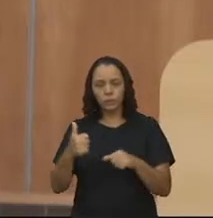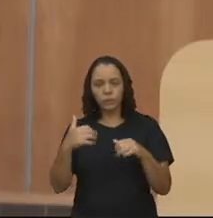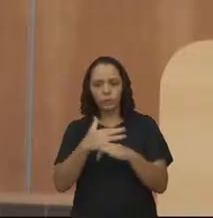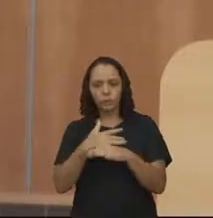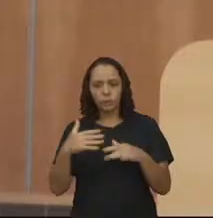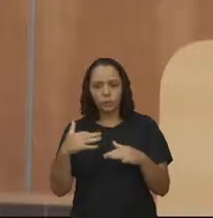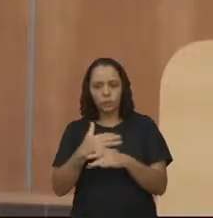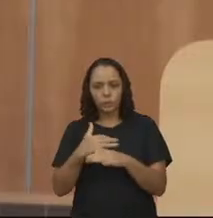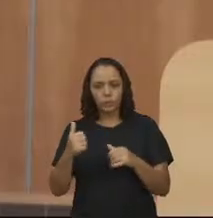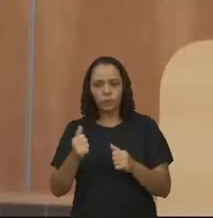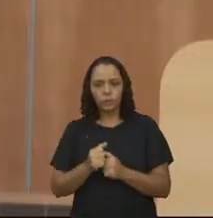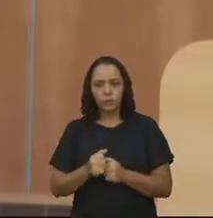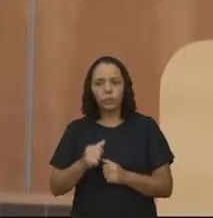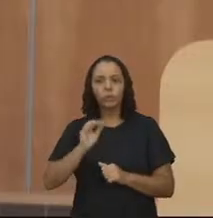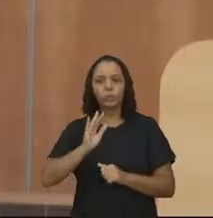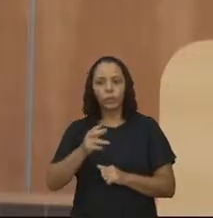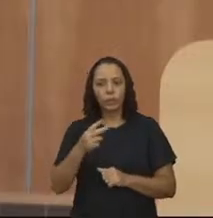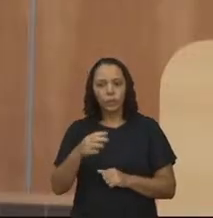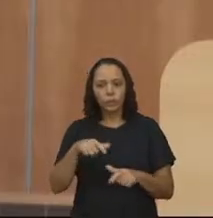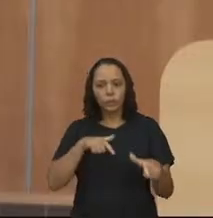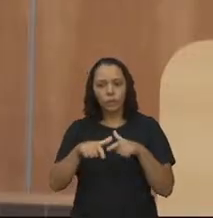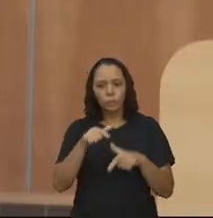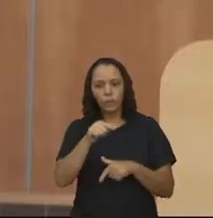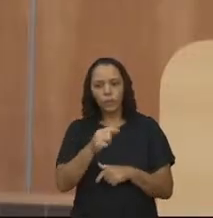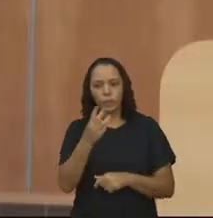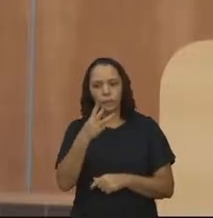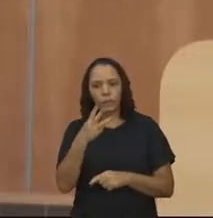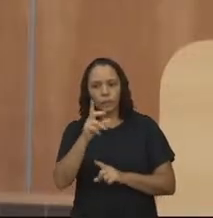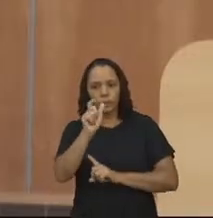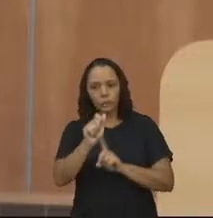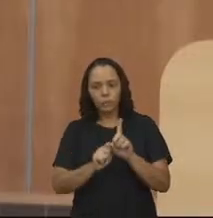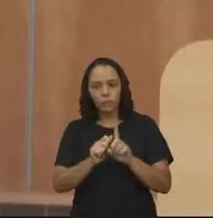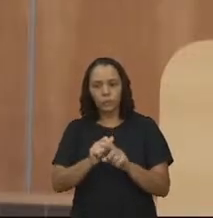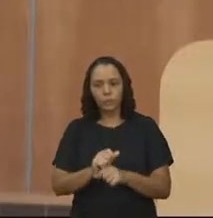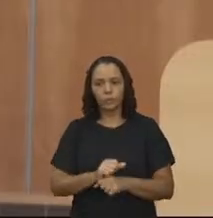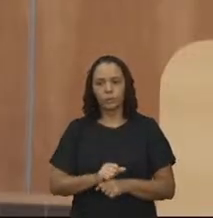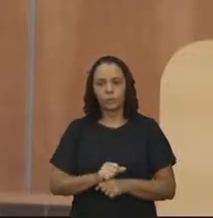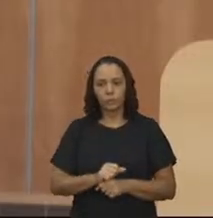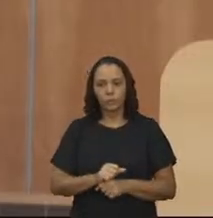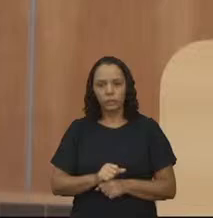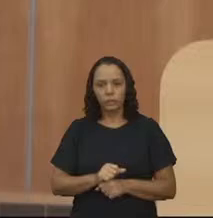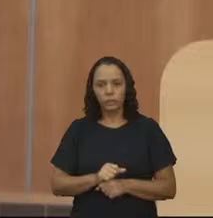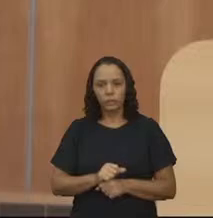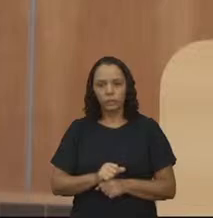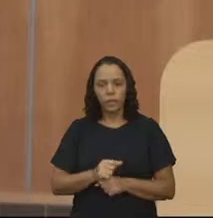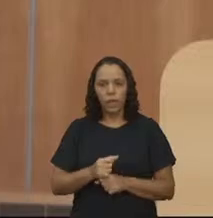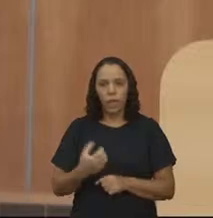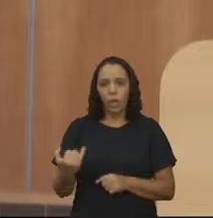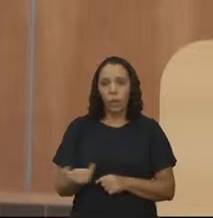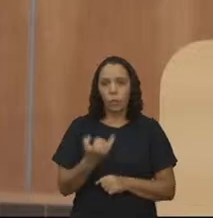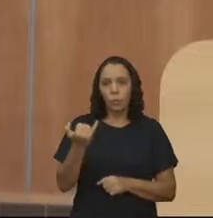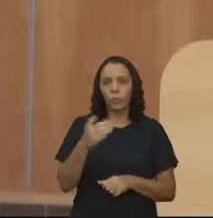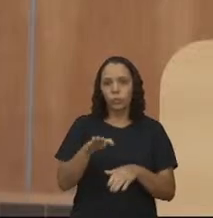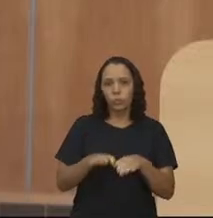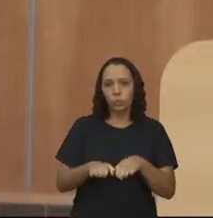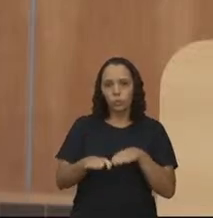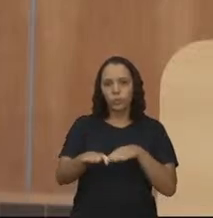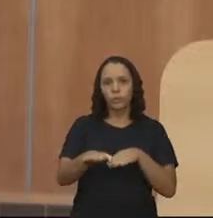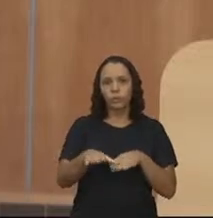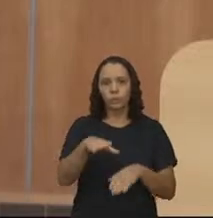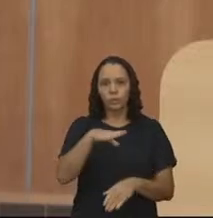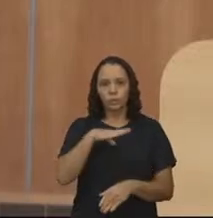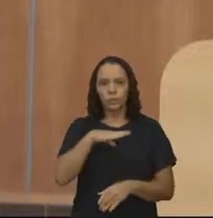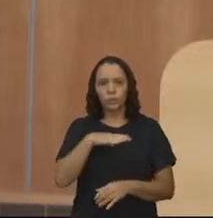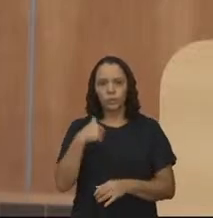lá, trabalhei 3 meses e eu vi o quanto tem de informação. O quanto é importante o trânsito na cidade. E sabemos